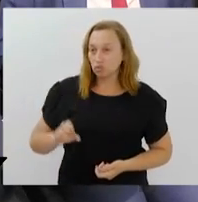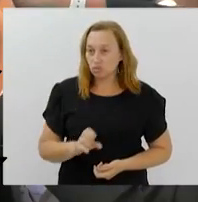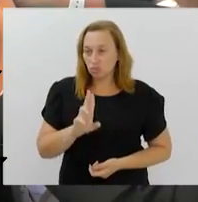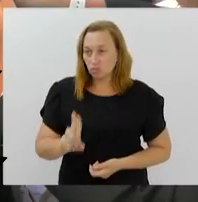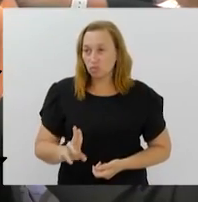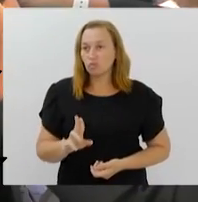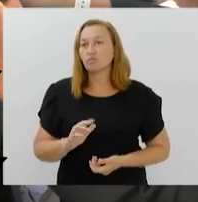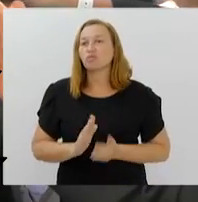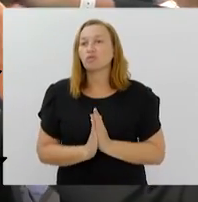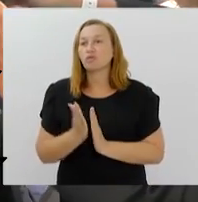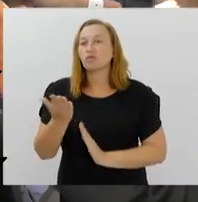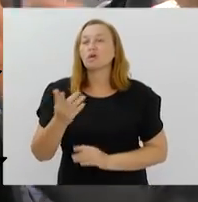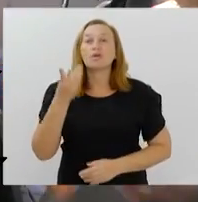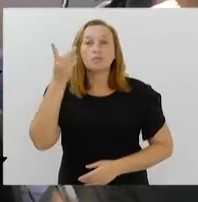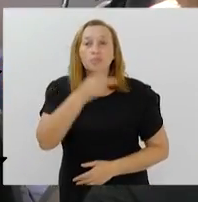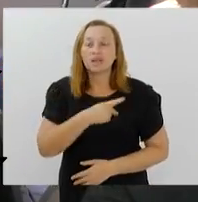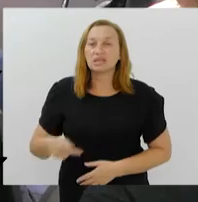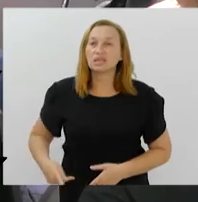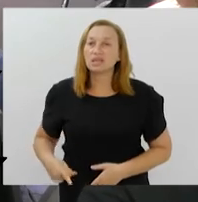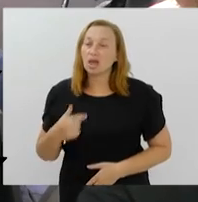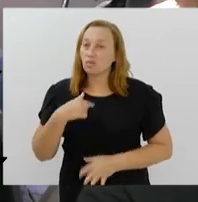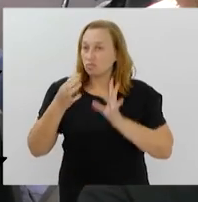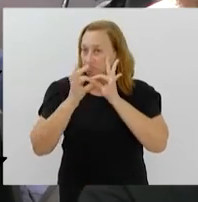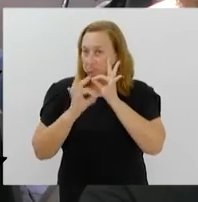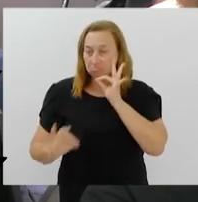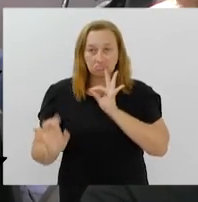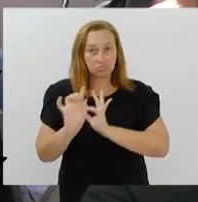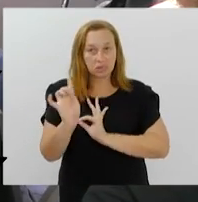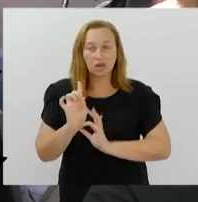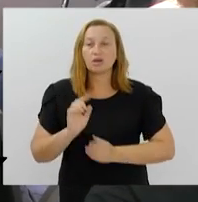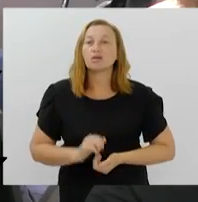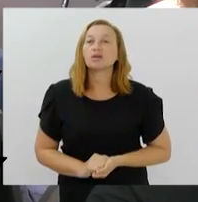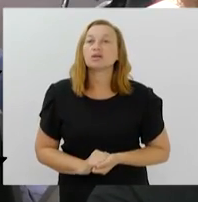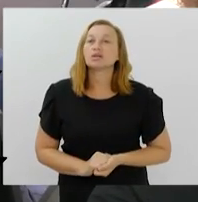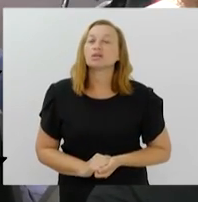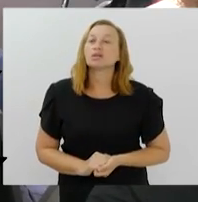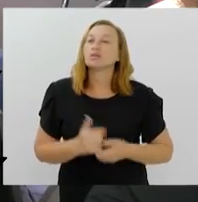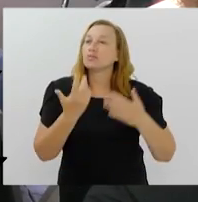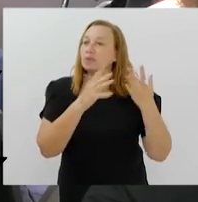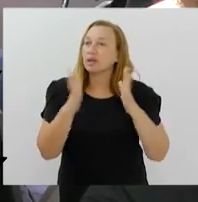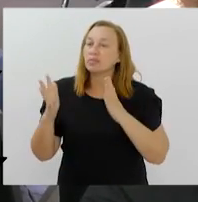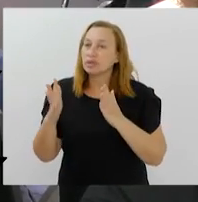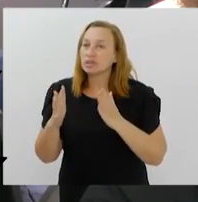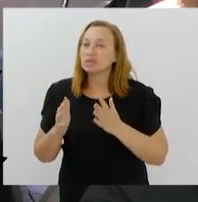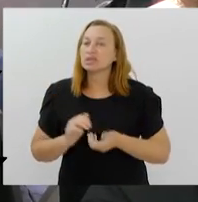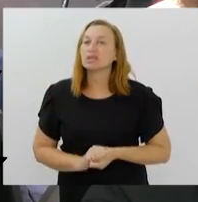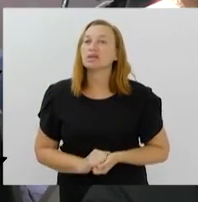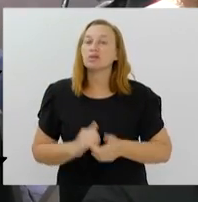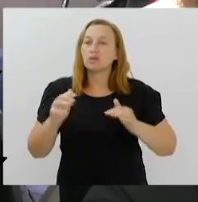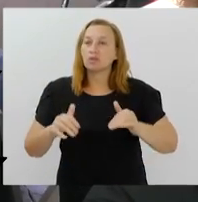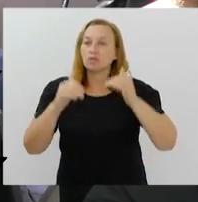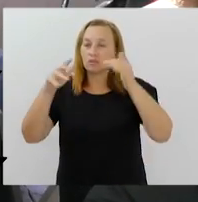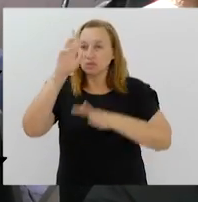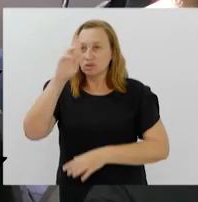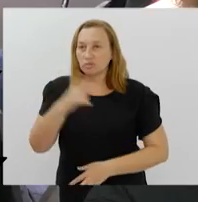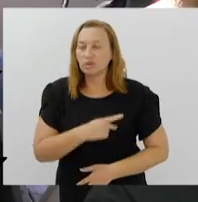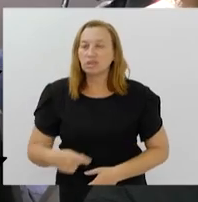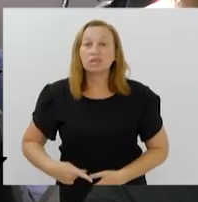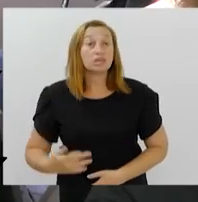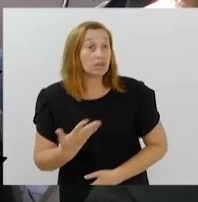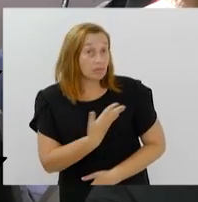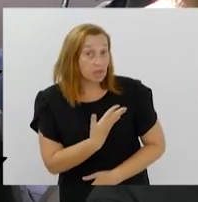eh Presidente eu não vou me alongar muito aqui saudar a vossa a vossa excelência e a todos os meus